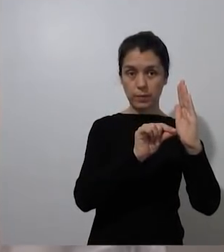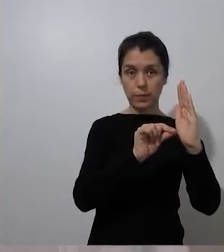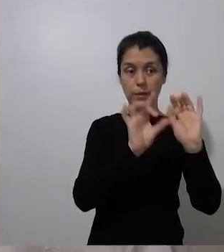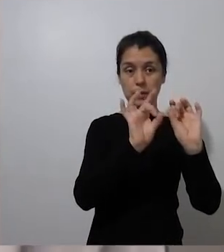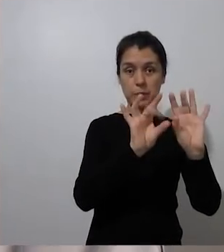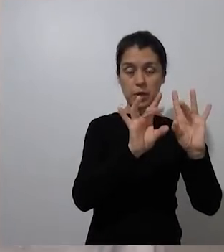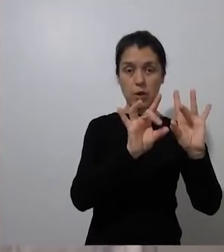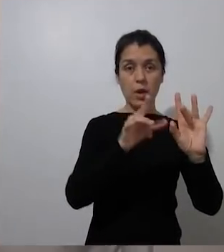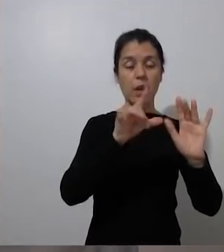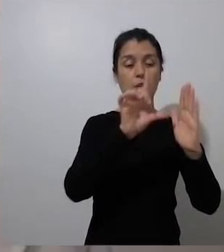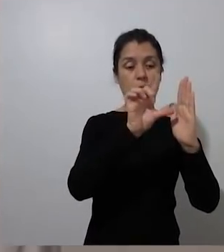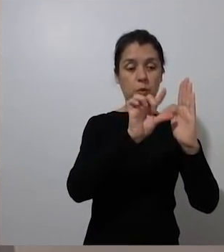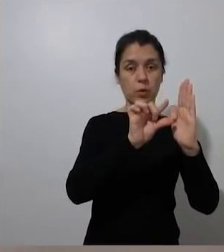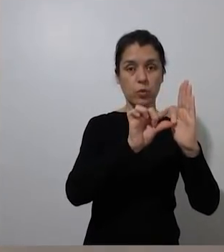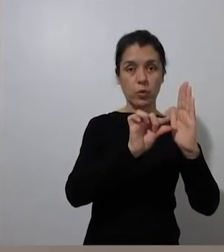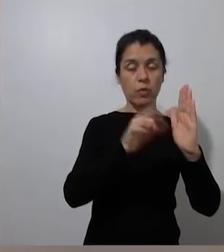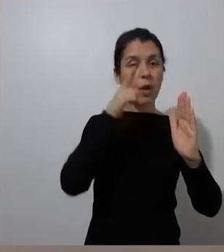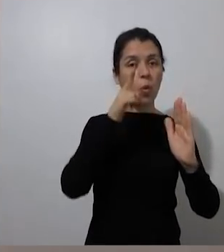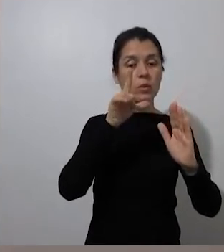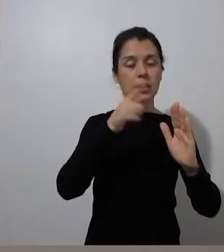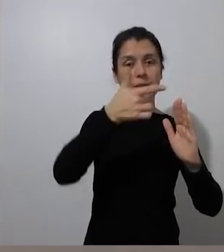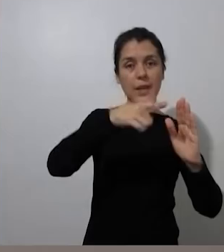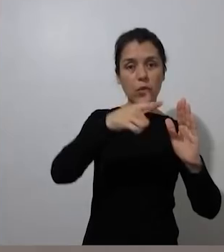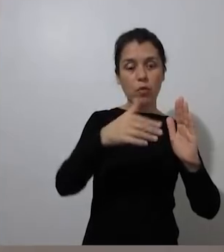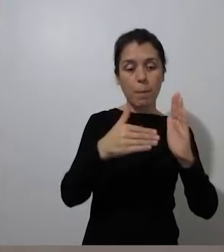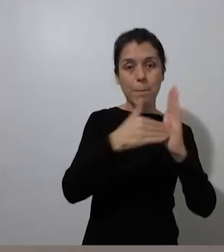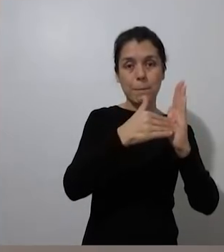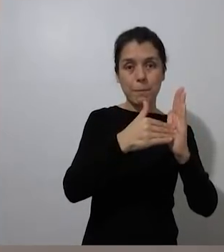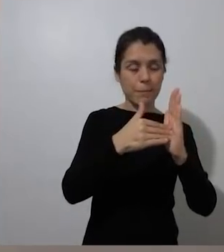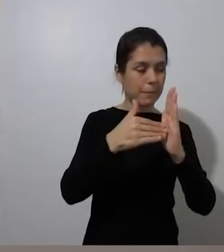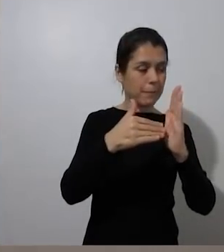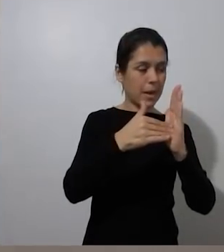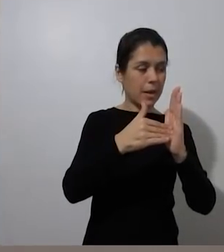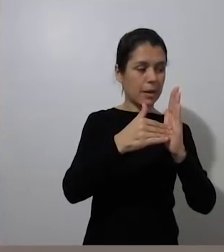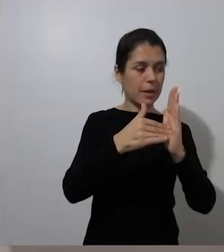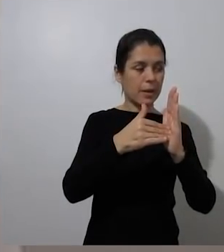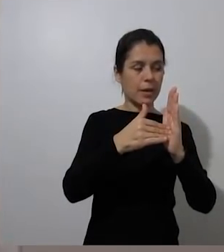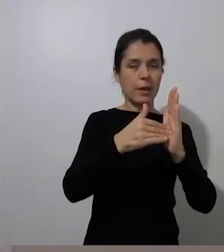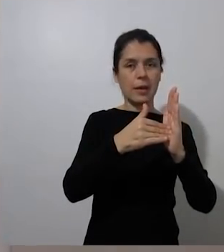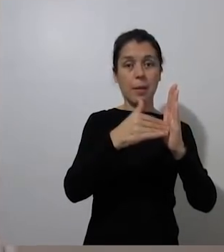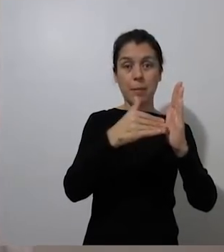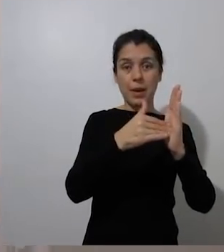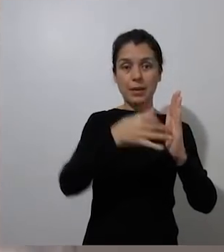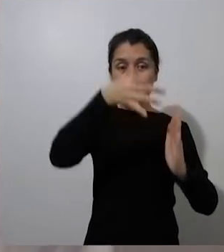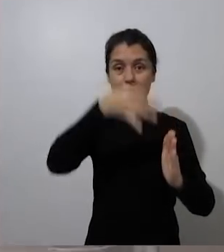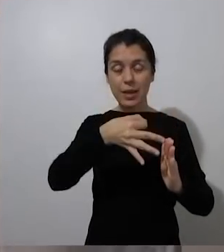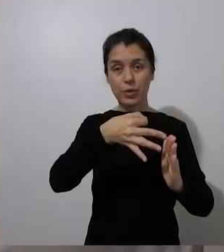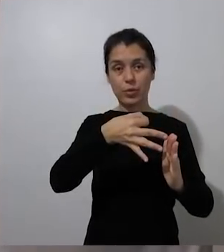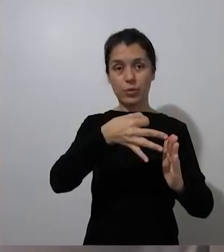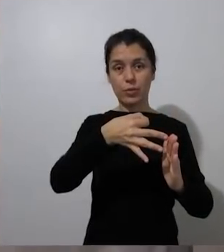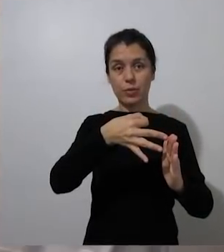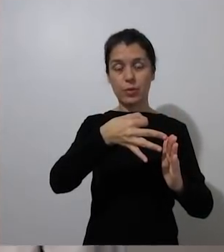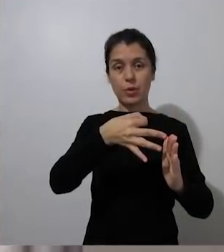seletivo de recaptação, ele inibe que ela seja recaptada, então ele tranca os receptores CERT